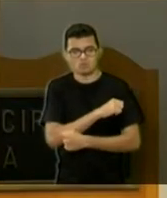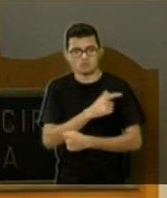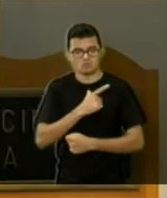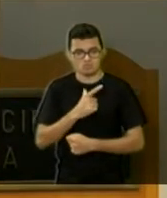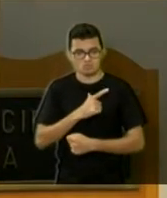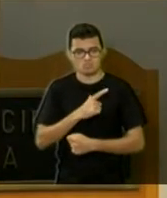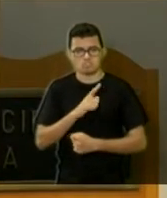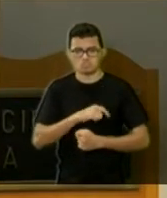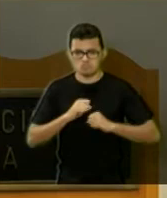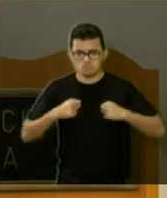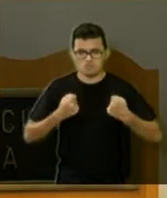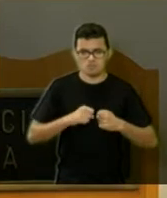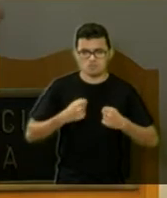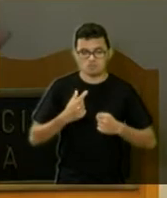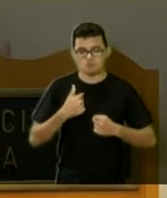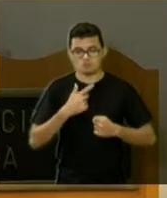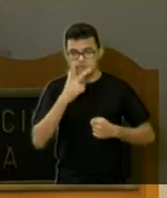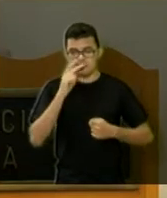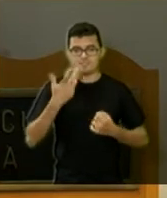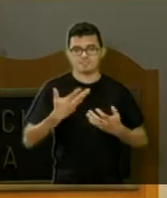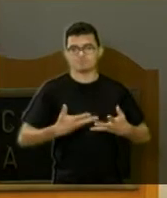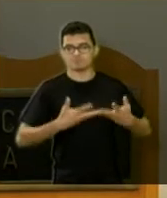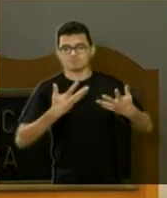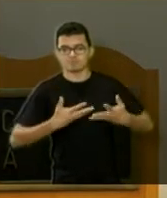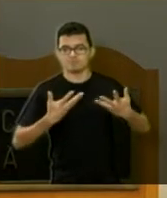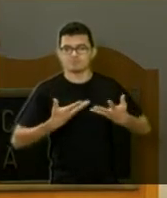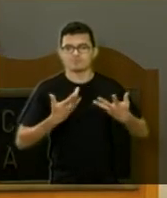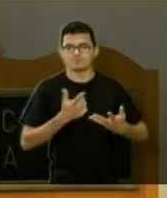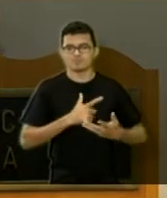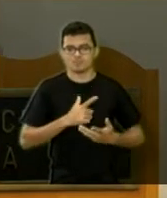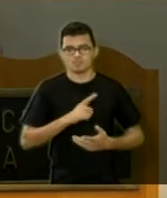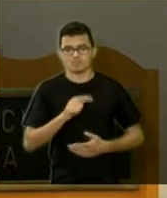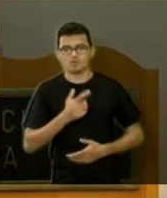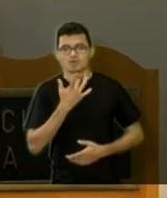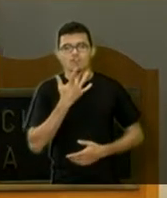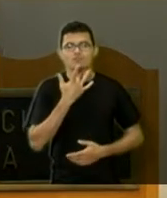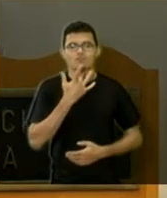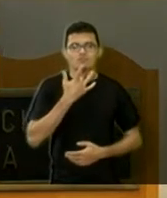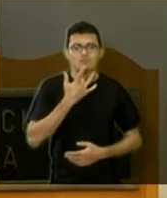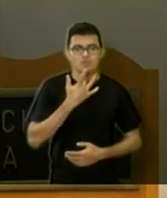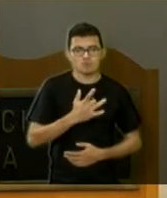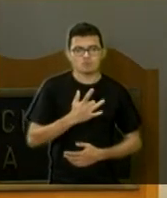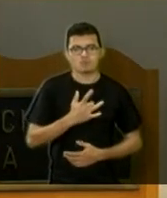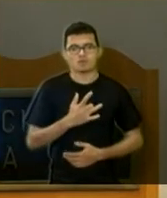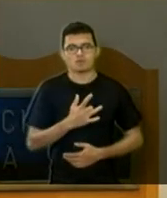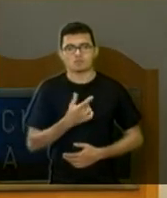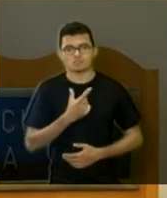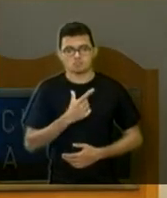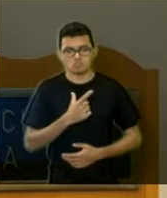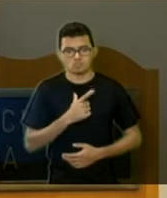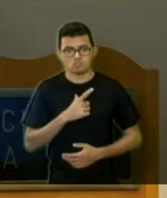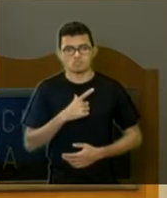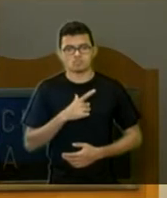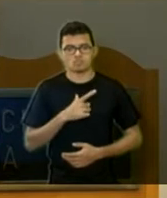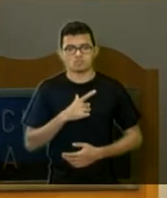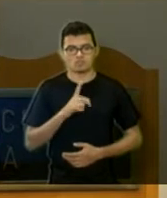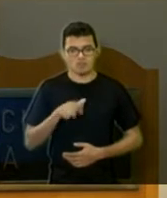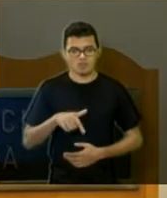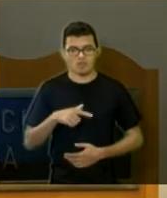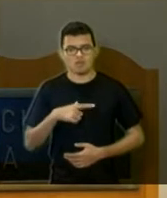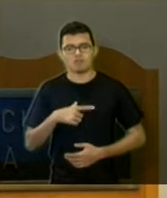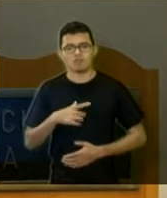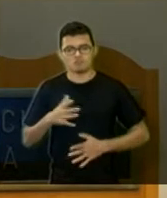entusiasmava a gente a ajudá-los. Aquela vontade de levar São Mesa para